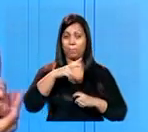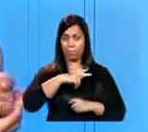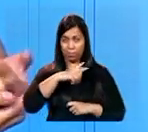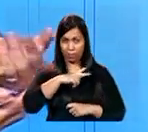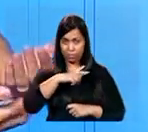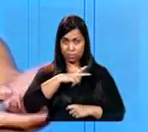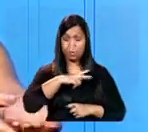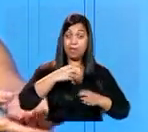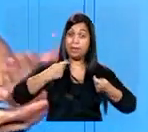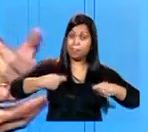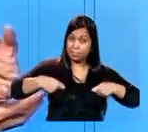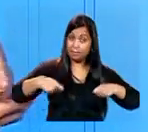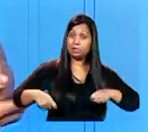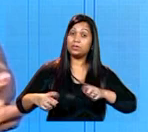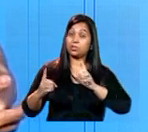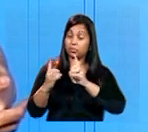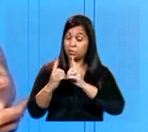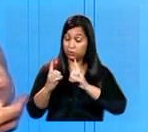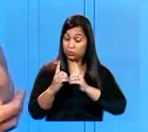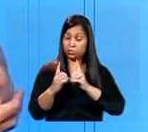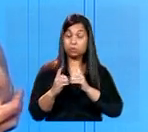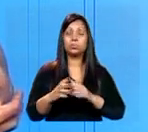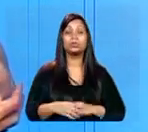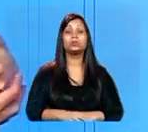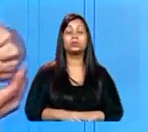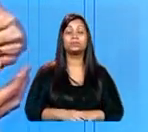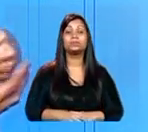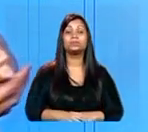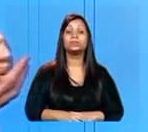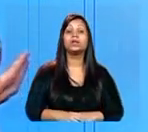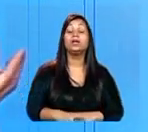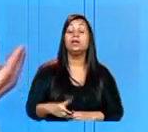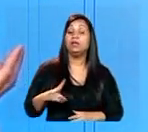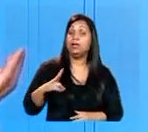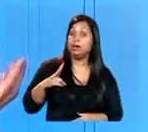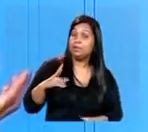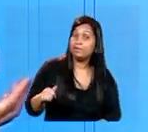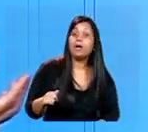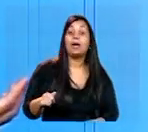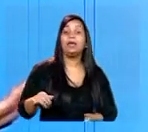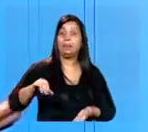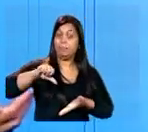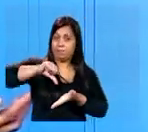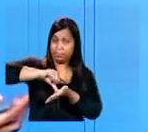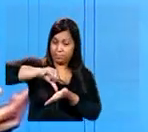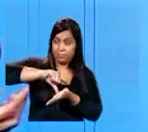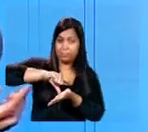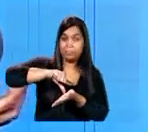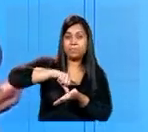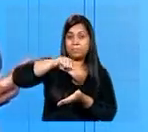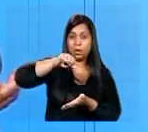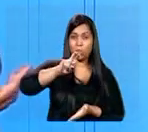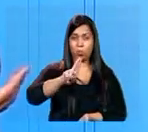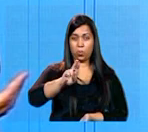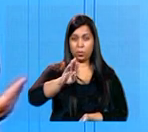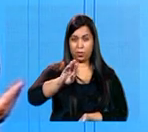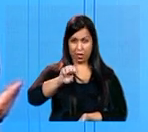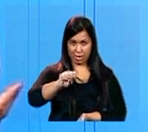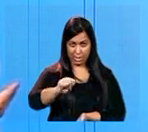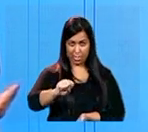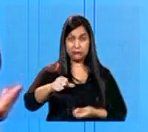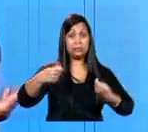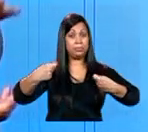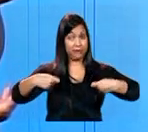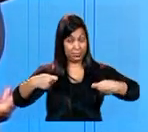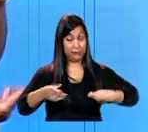de saúde e que precisa do atendimento. Tá? Ele entra exclusivamente pela atenção básica. Ele tem que procurar uma unidade